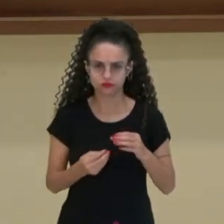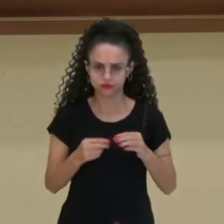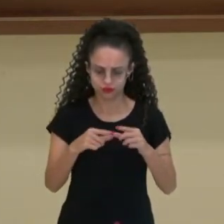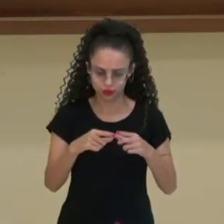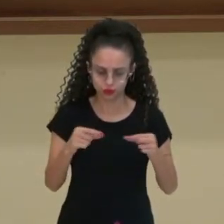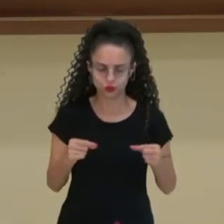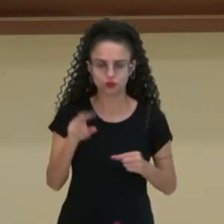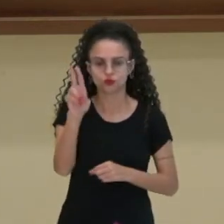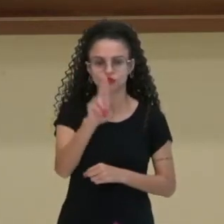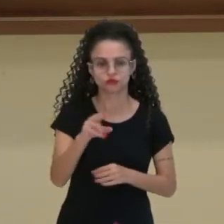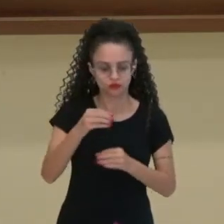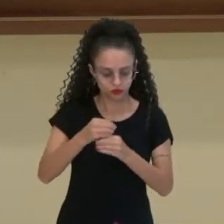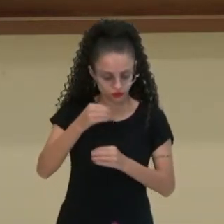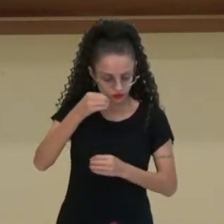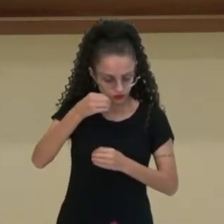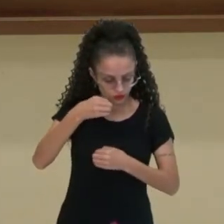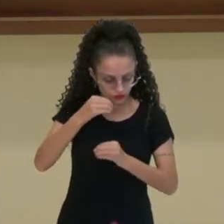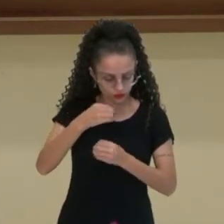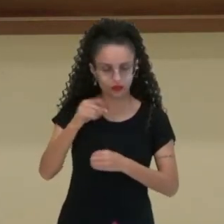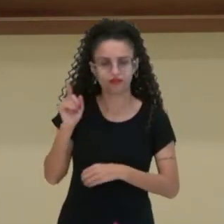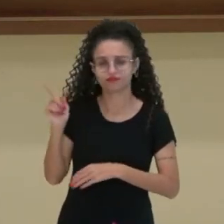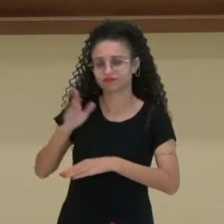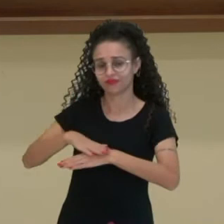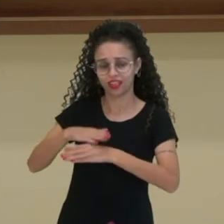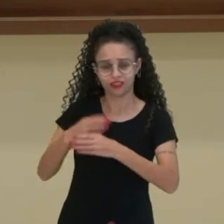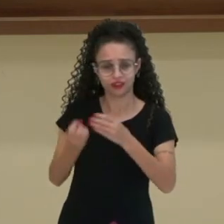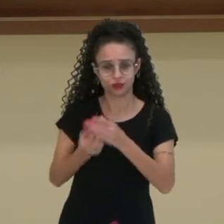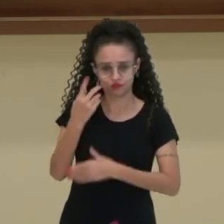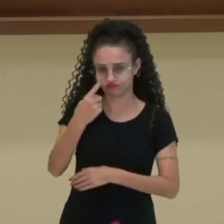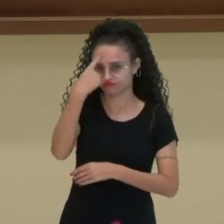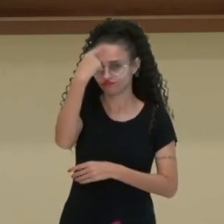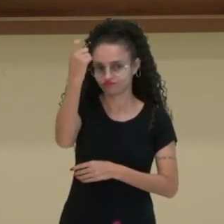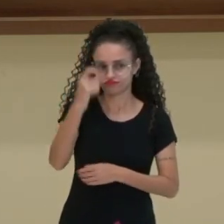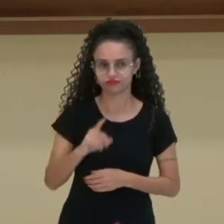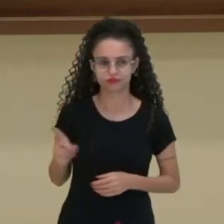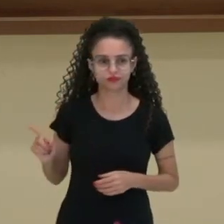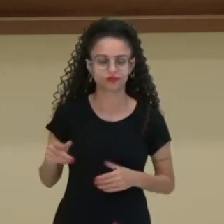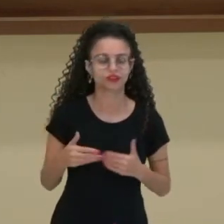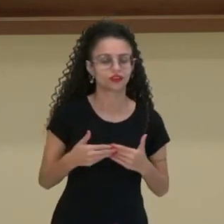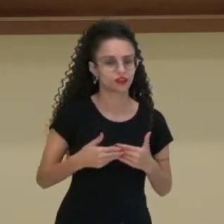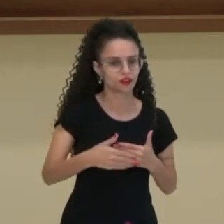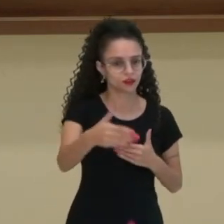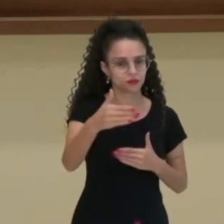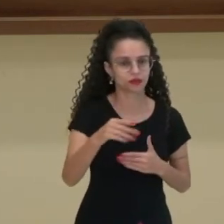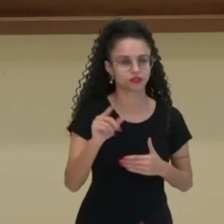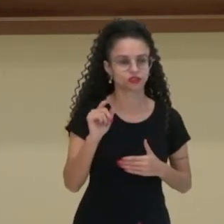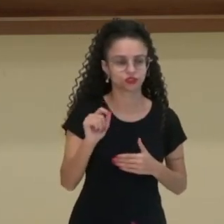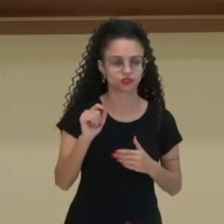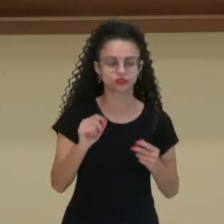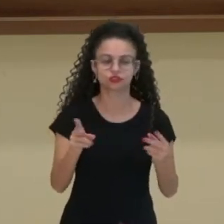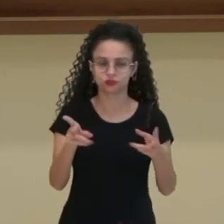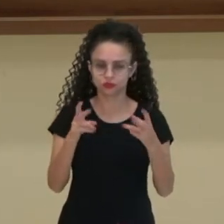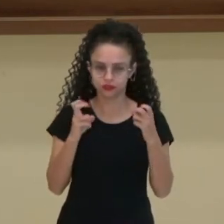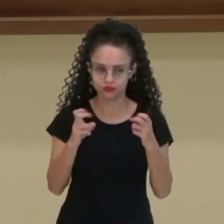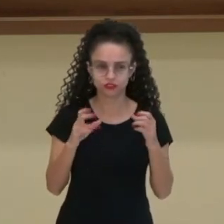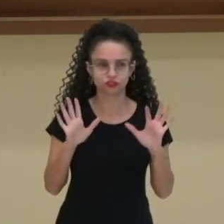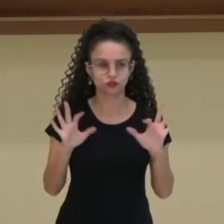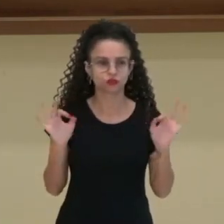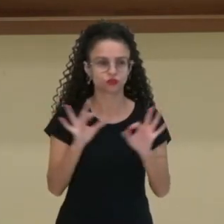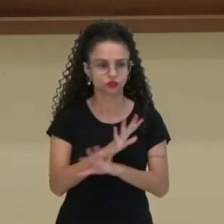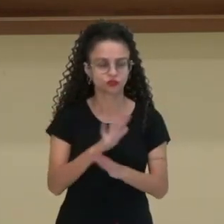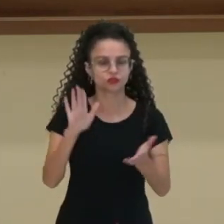um microscópio que ele mesmo criou, certo? E a partir dessa observação, né?